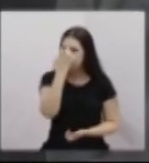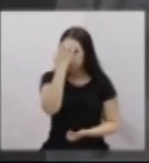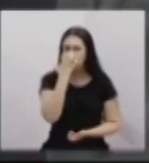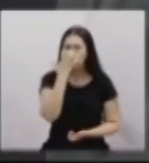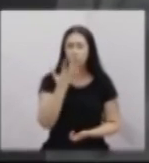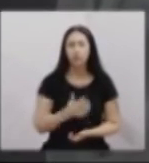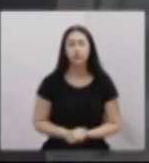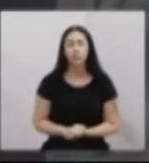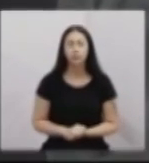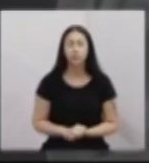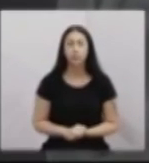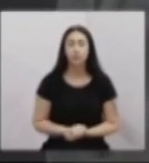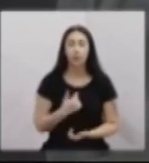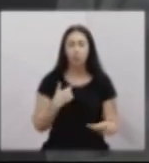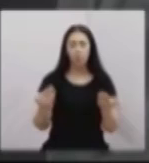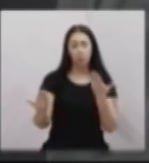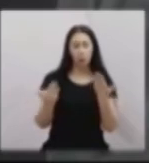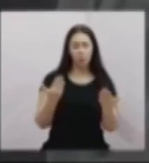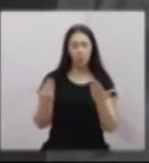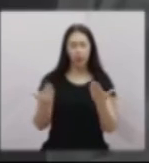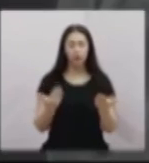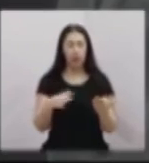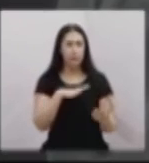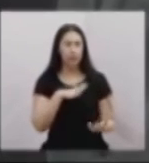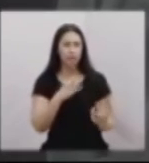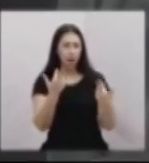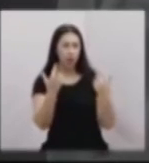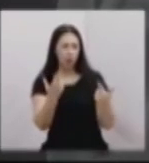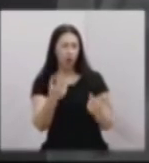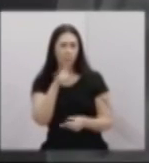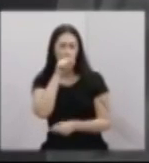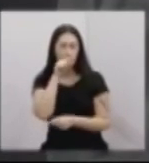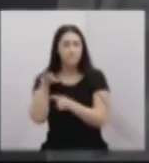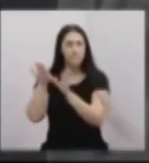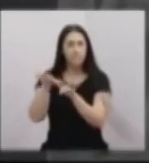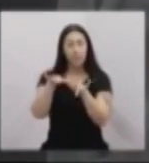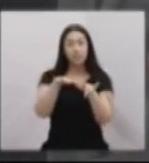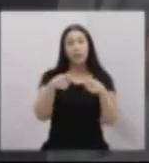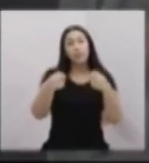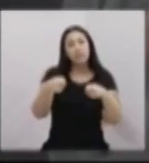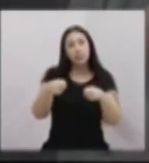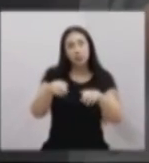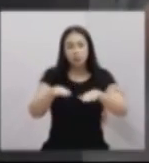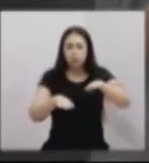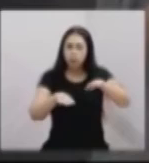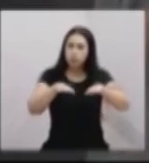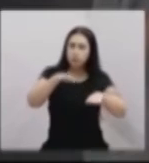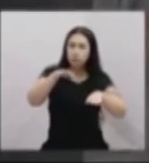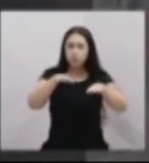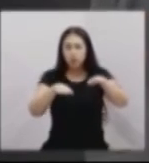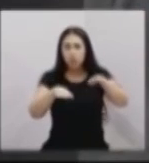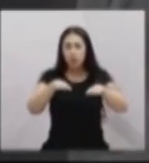acontecendo. Eu comparo a cidade a um pássaro. Ele tem que ter ele tem que voar com equilíbrio. Uma asa é a